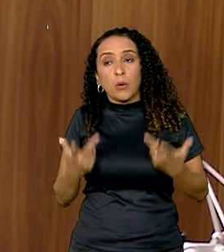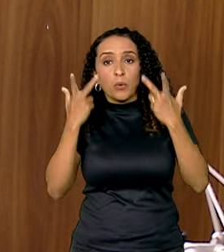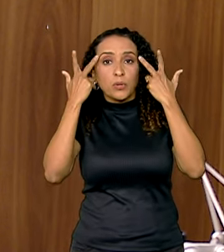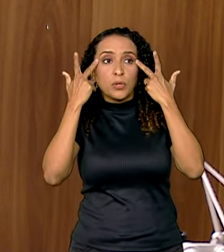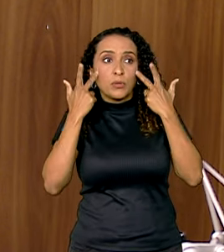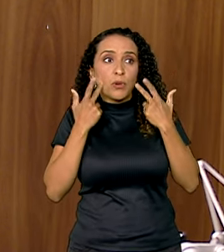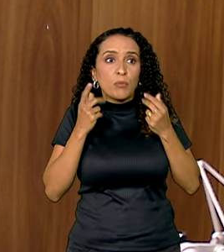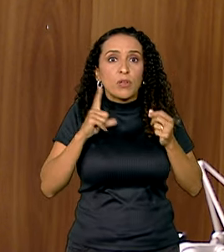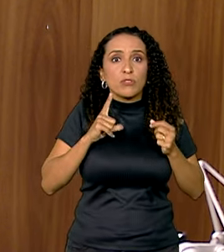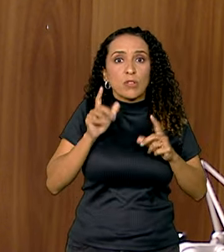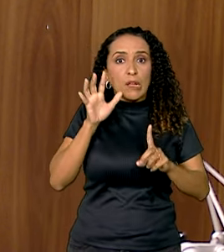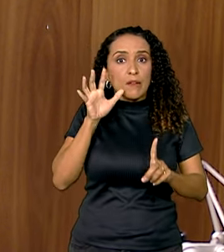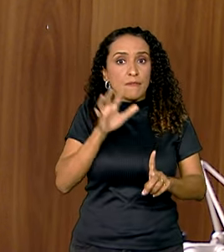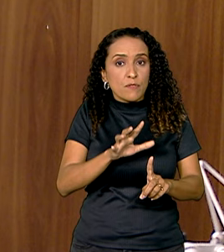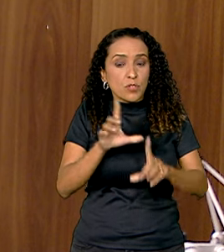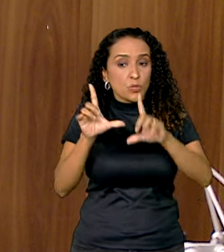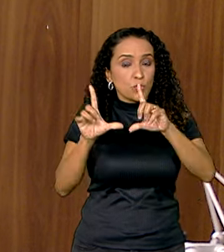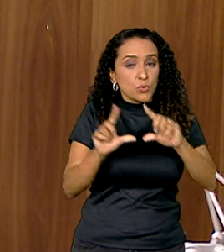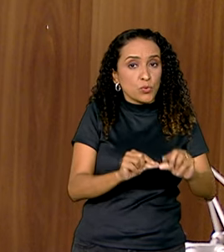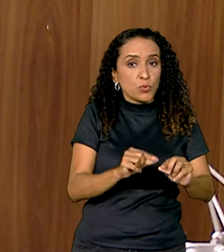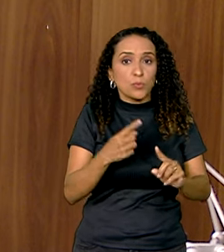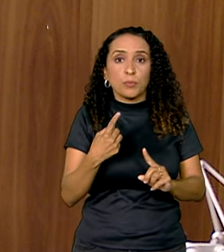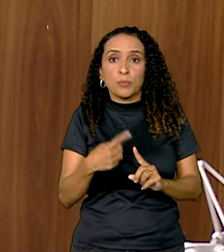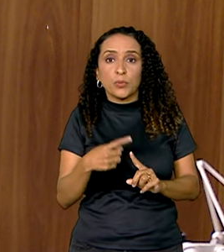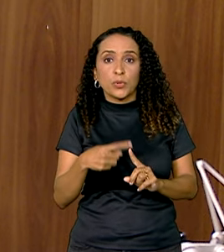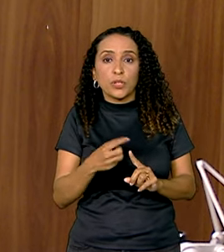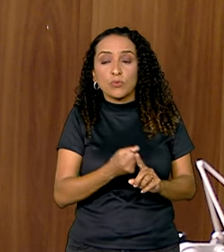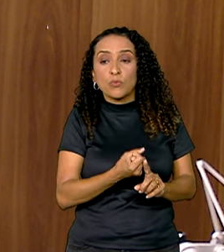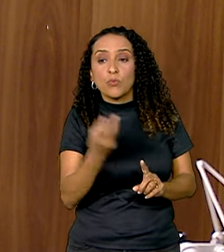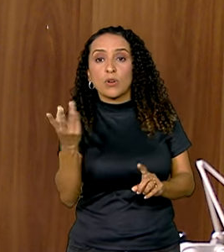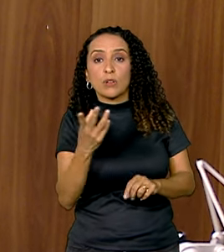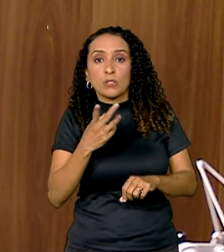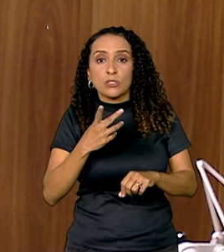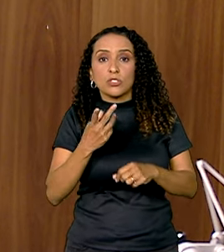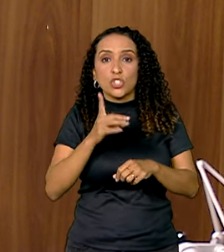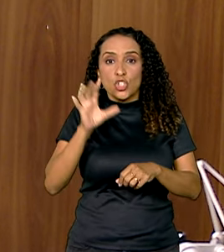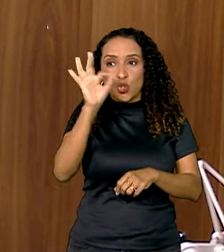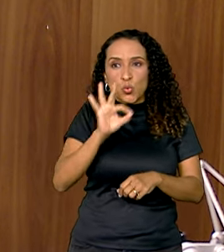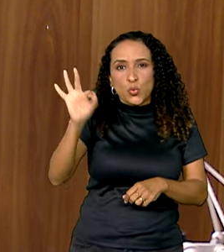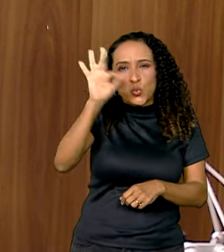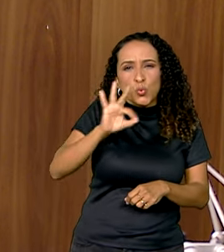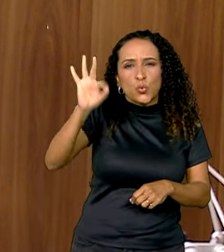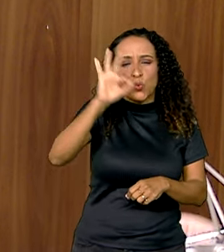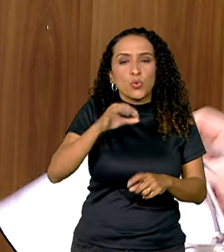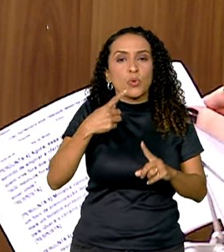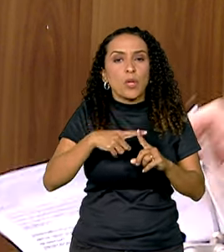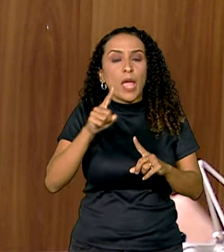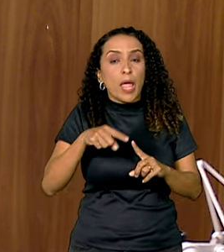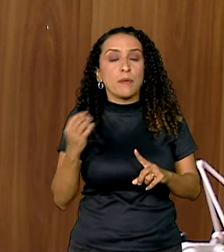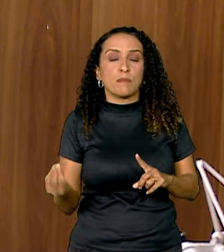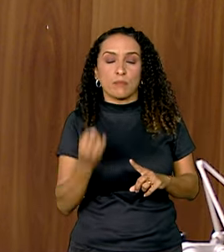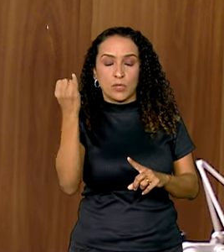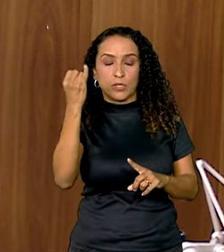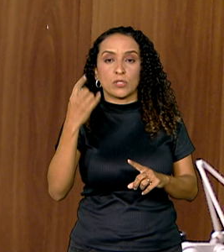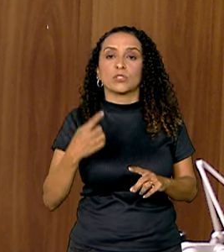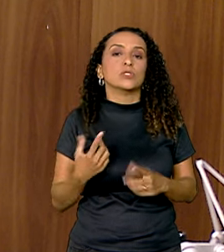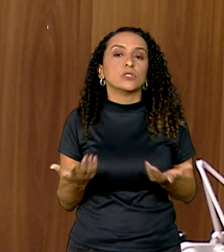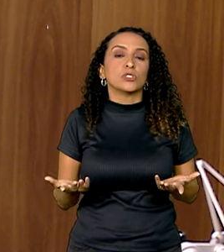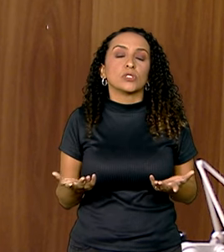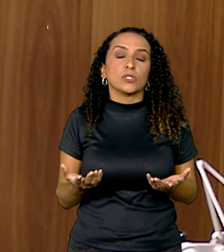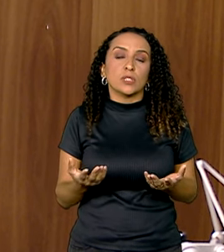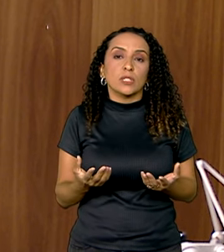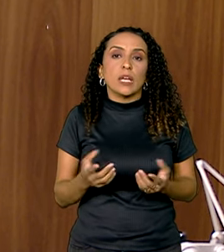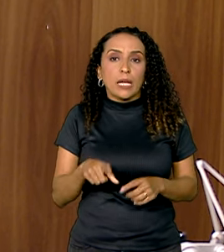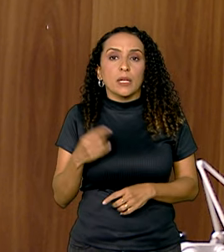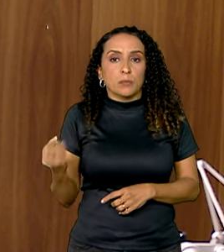Naturalmente isso tem uma influência na redução do número de mosquitos, o que é um dado importante.